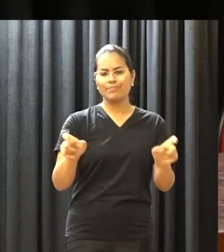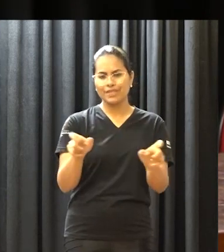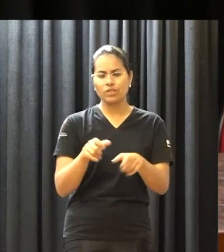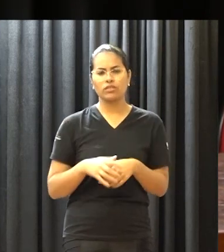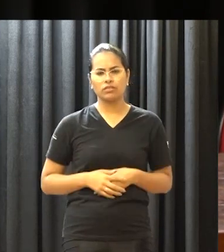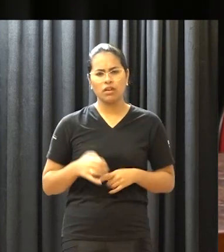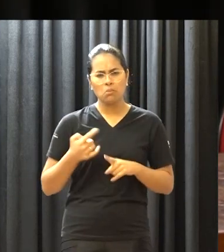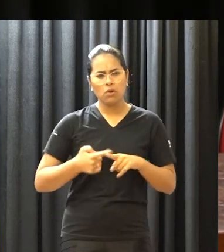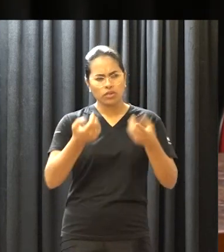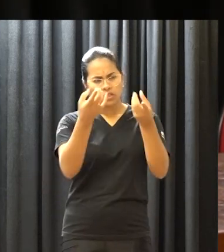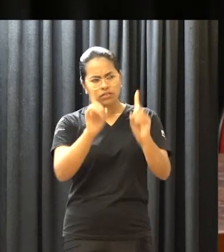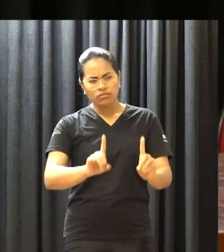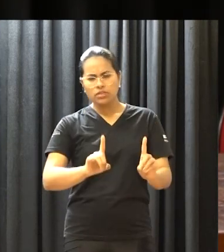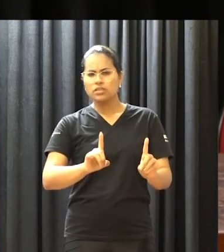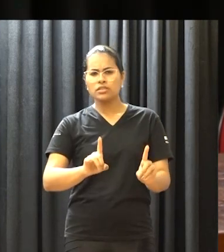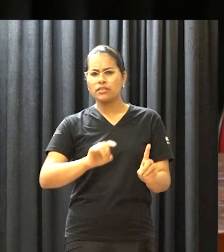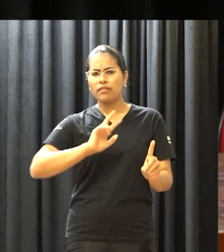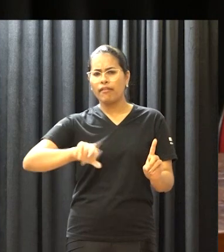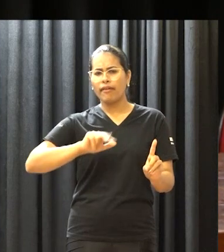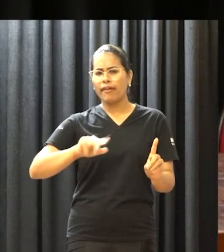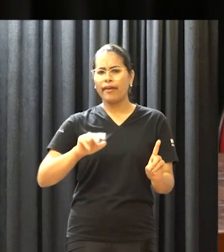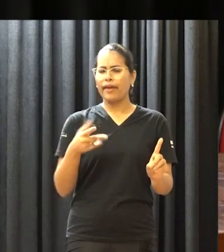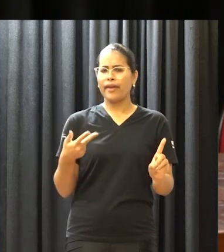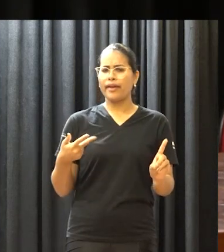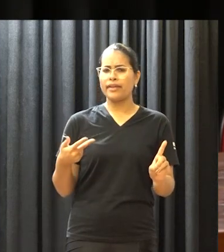deficiência é inerente à condição humana.